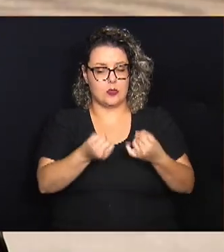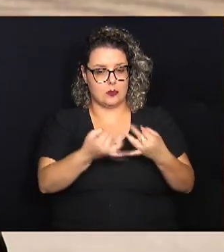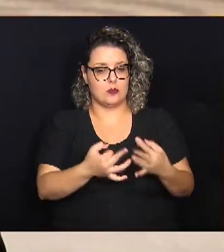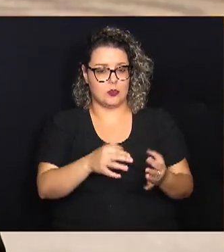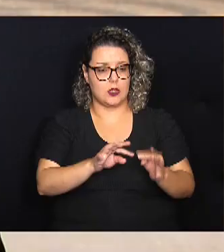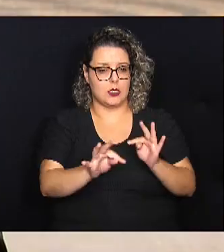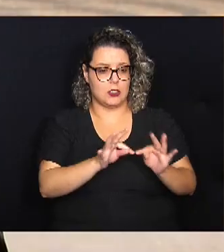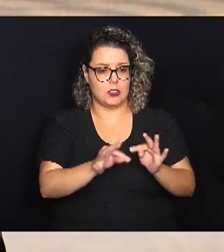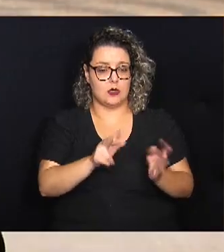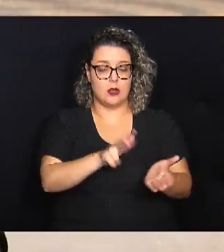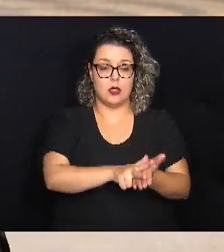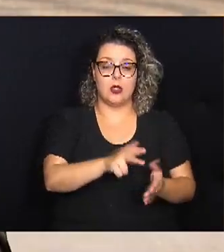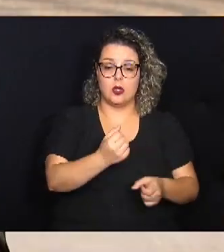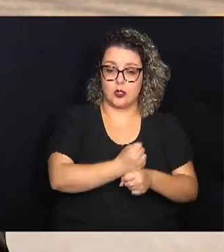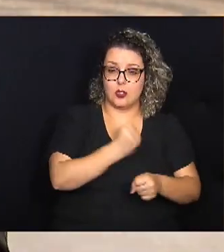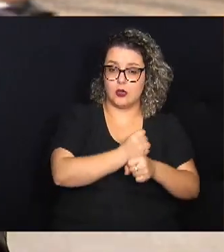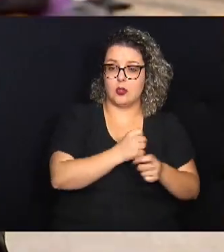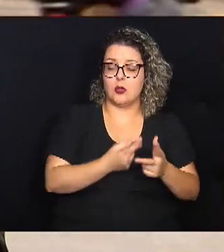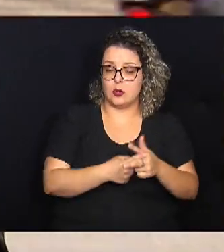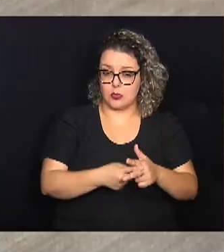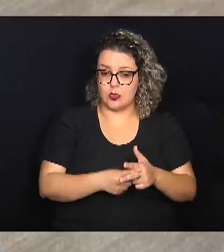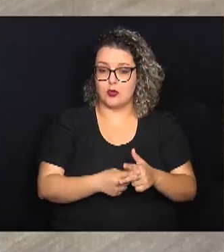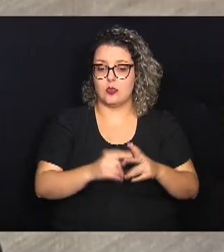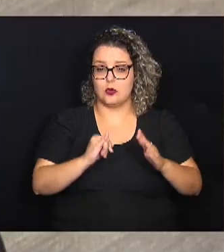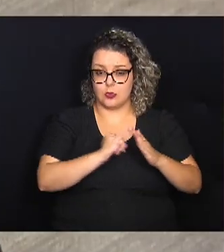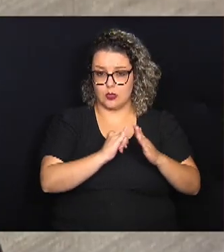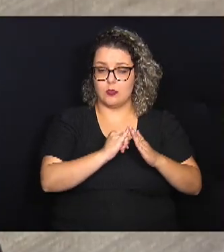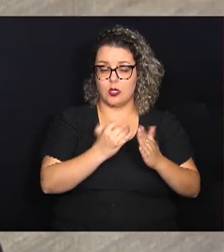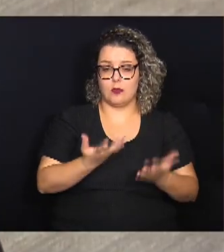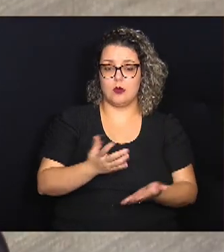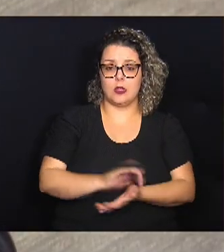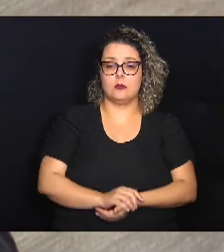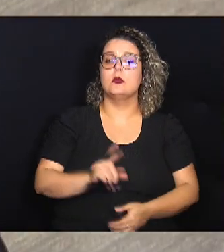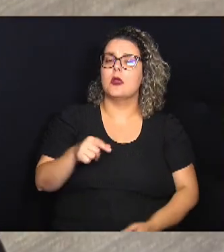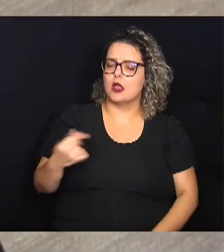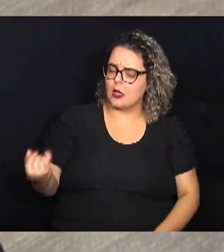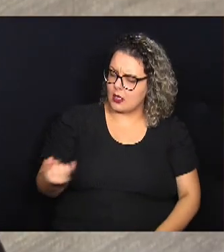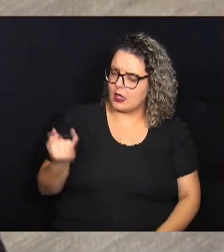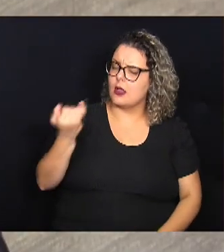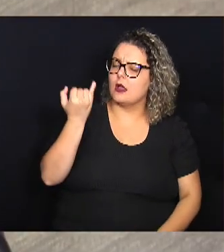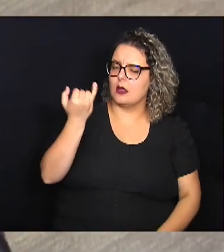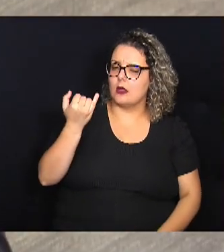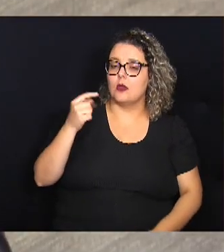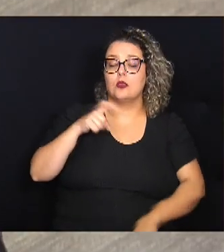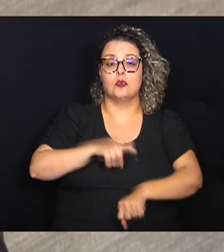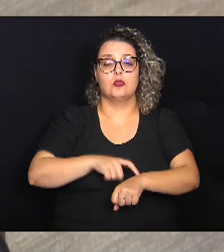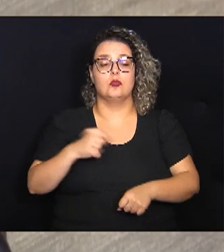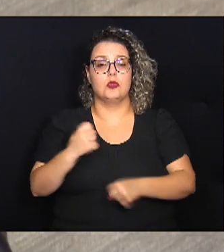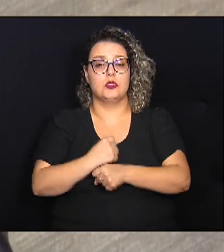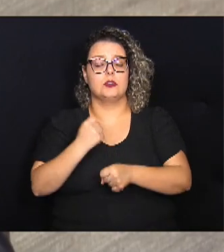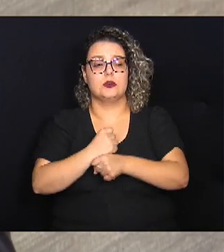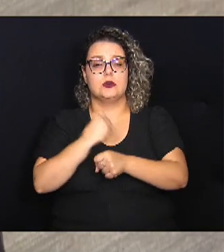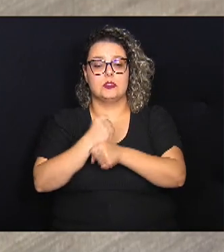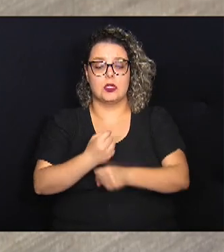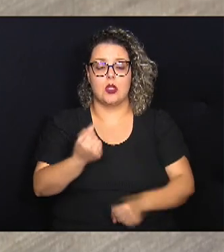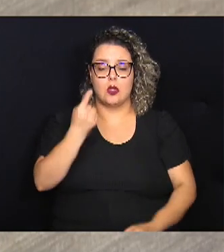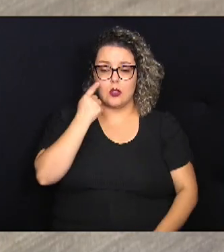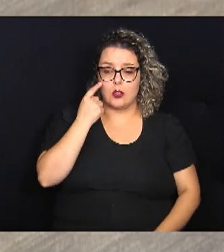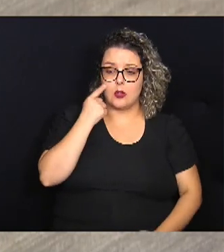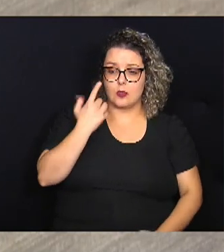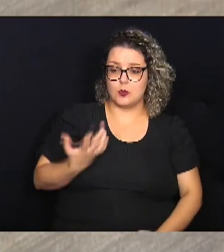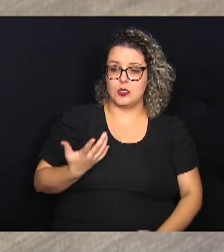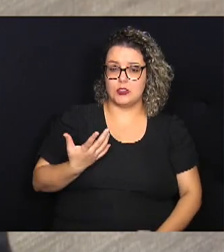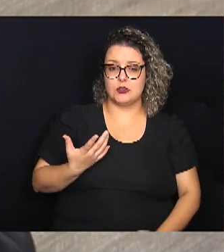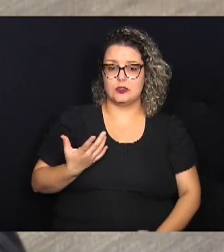regularizar, construir ou reformar o seu imóvel. É fundamental, na hora da construção, que a gente observe a direção